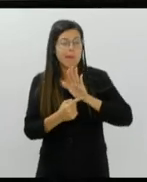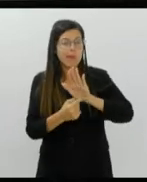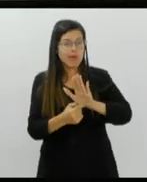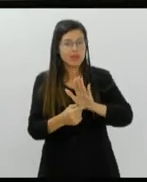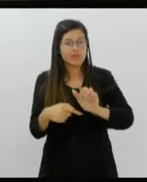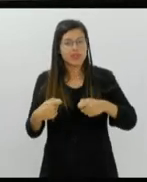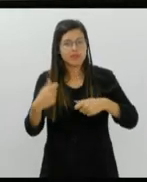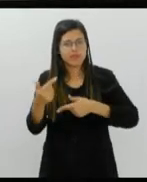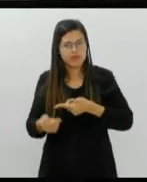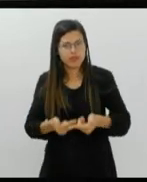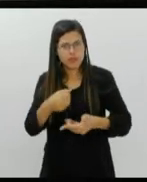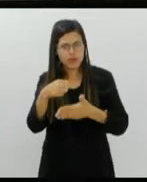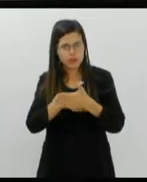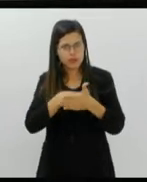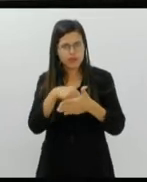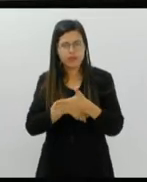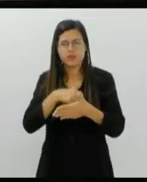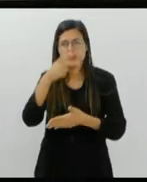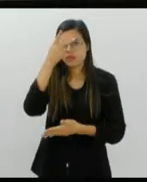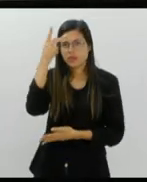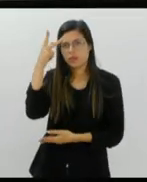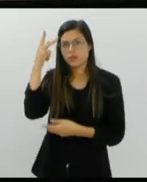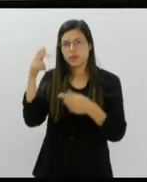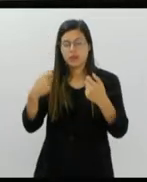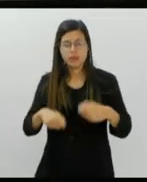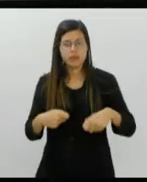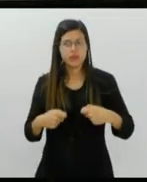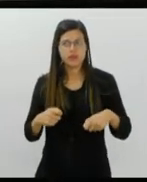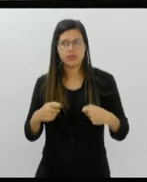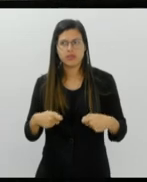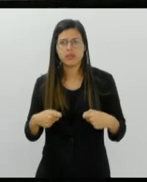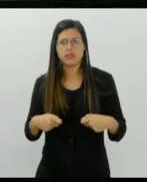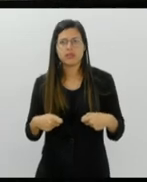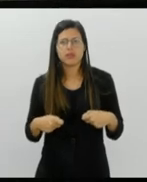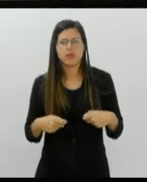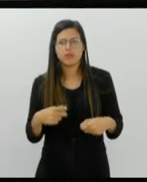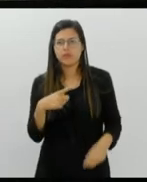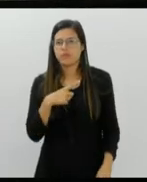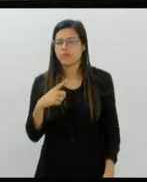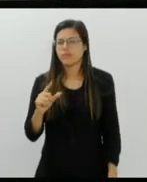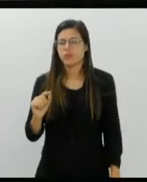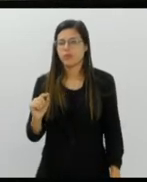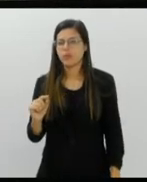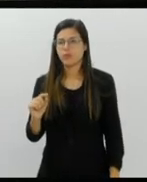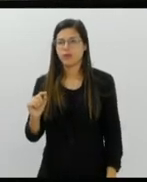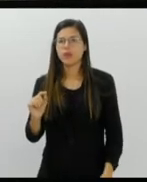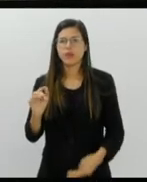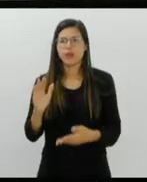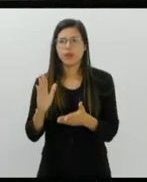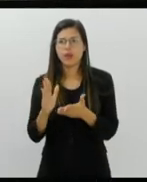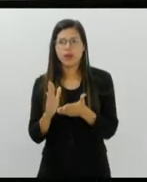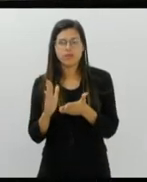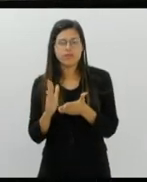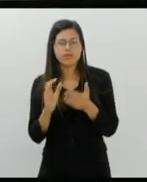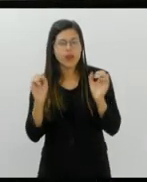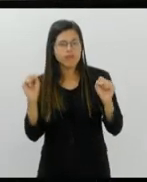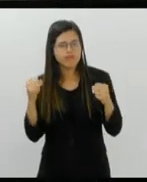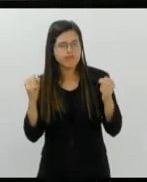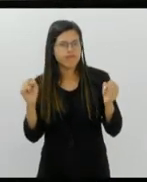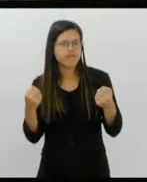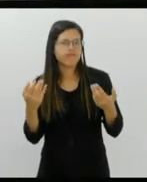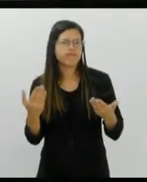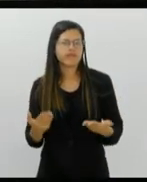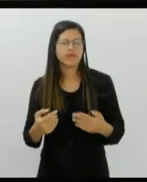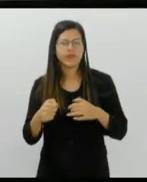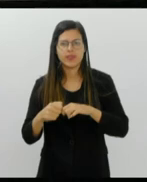trabalharmos e lutarmos por essas pessoas que precisam tanto de ter ali alguma atividade física alguma coisa para que